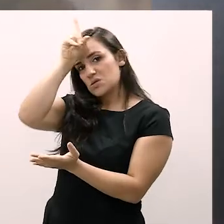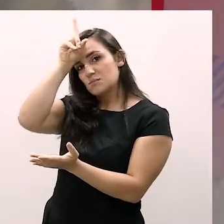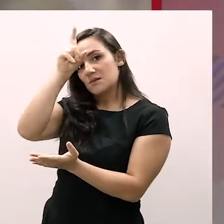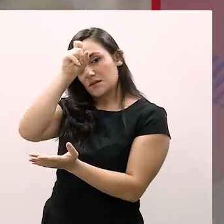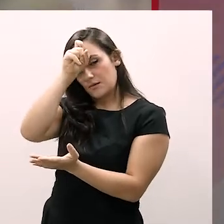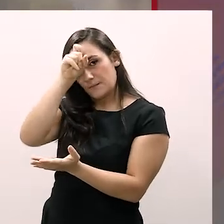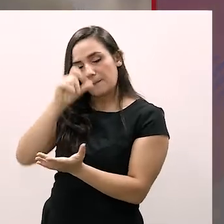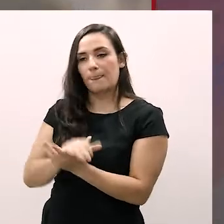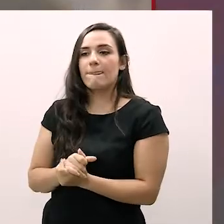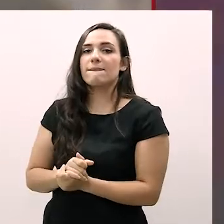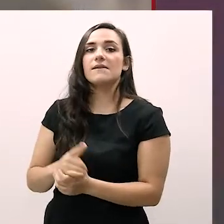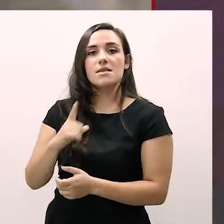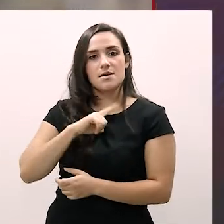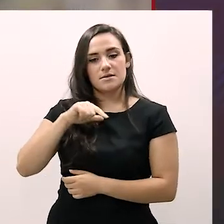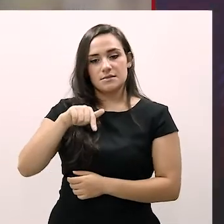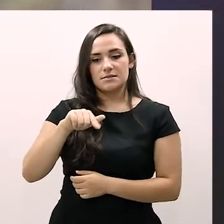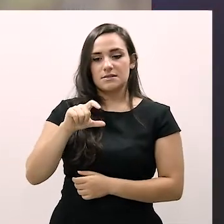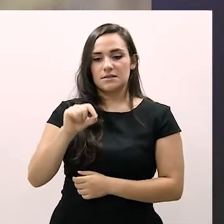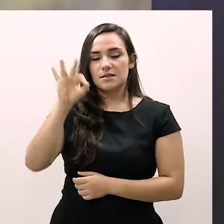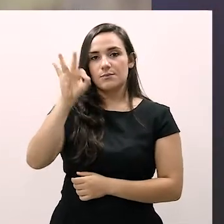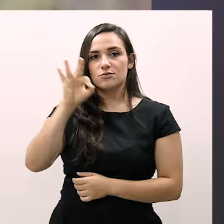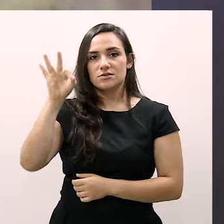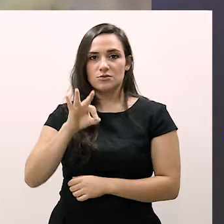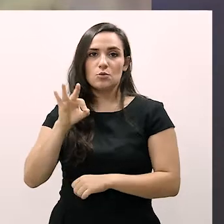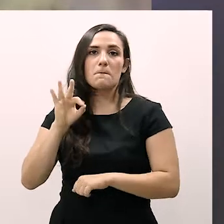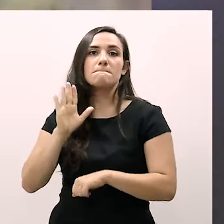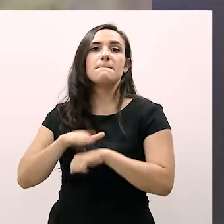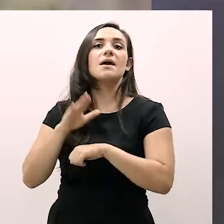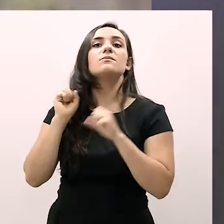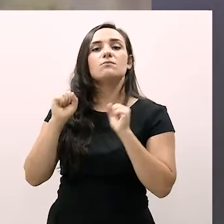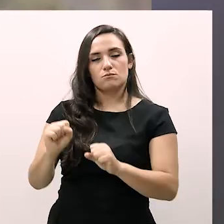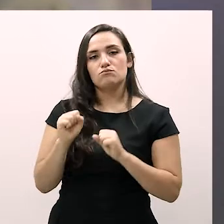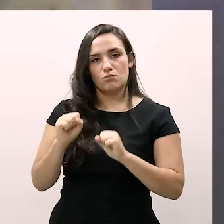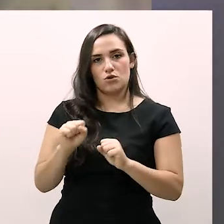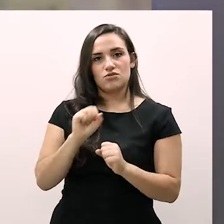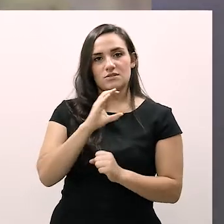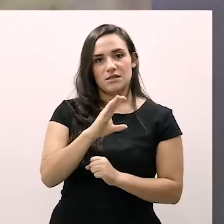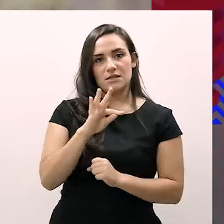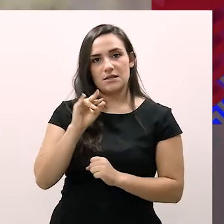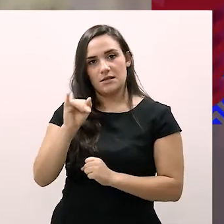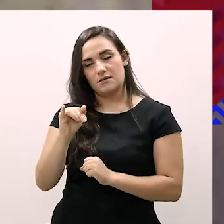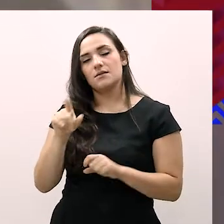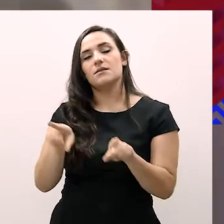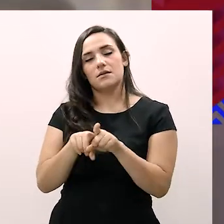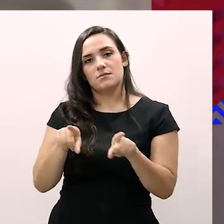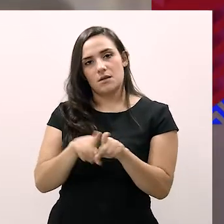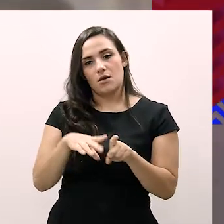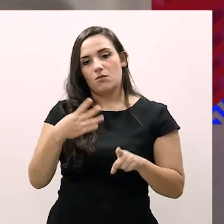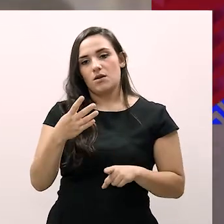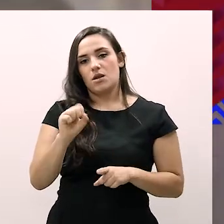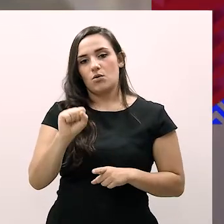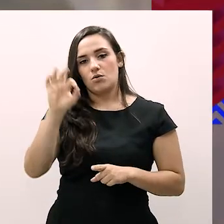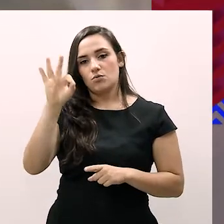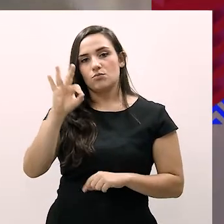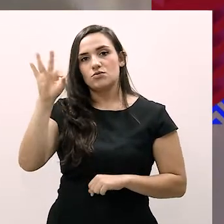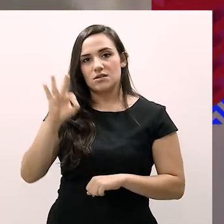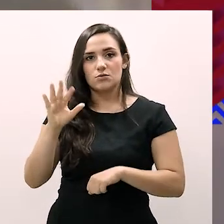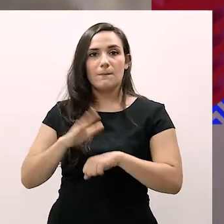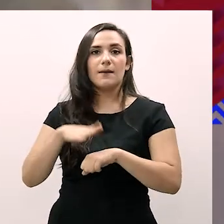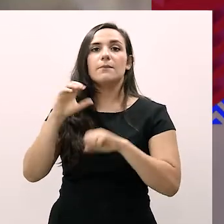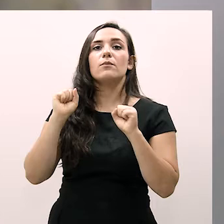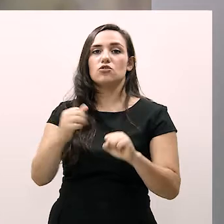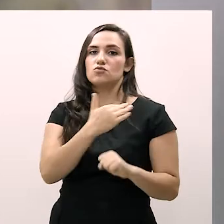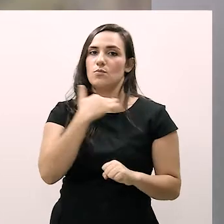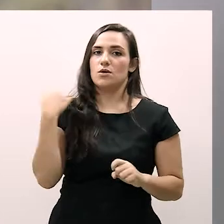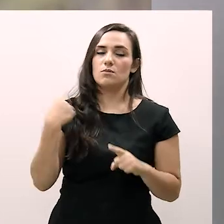chance de ir para o CTI e que ele tem 48% a mais de chance de morrer pelo